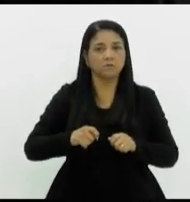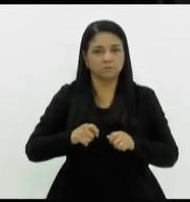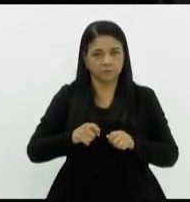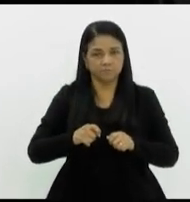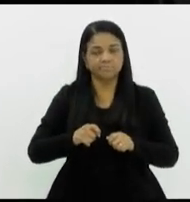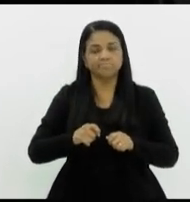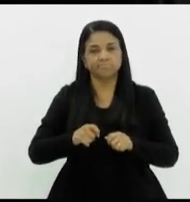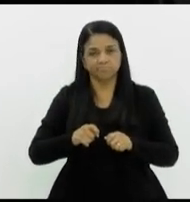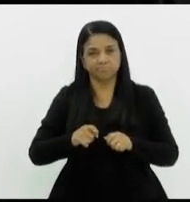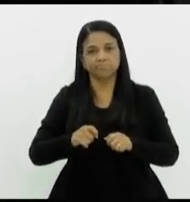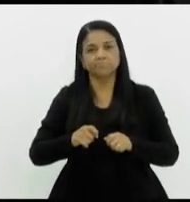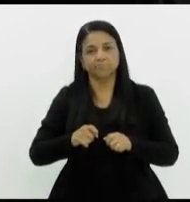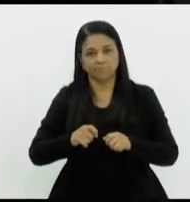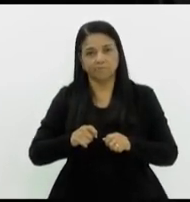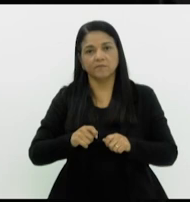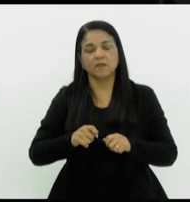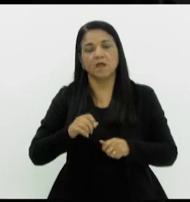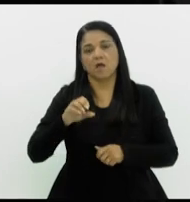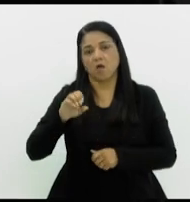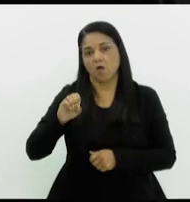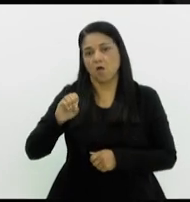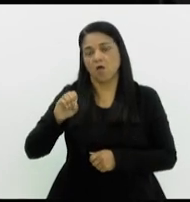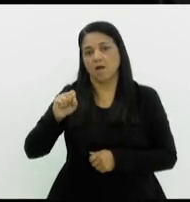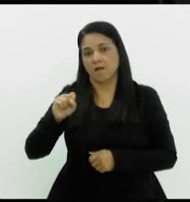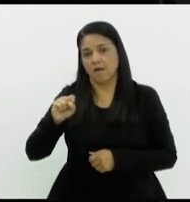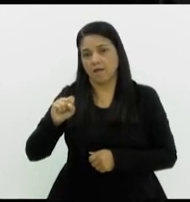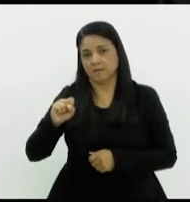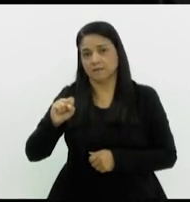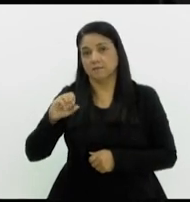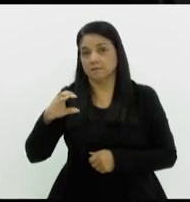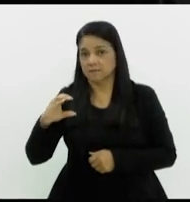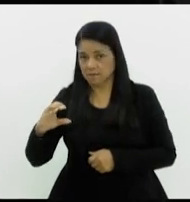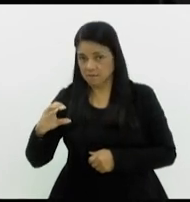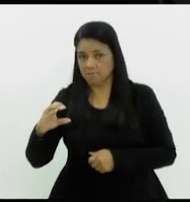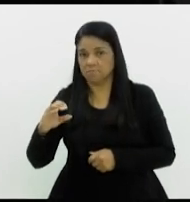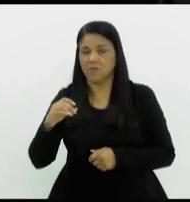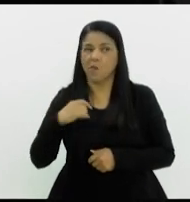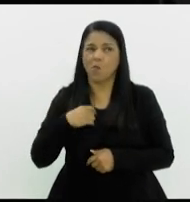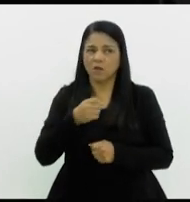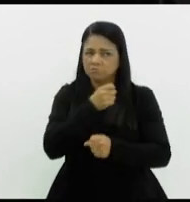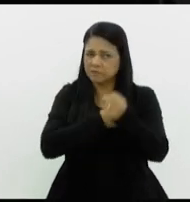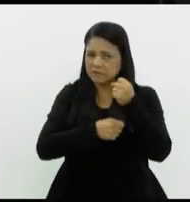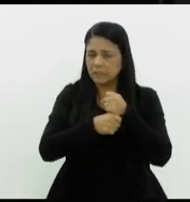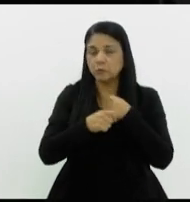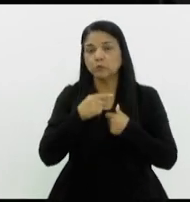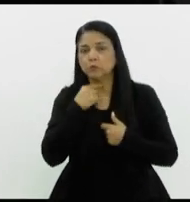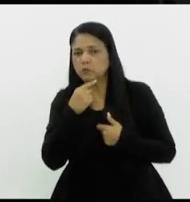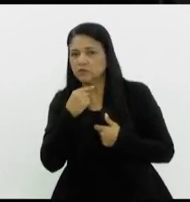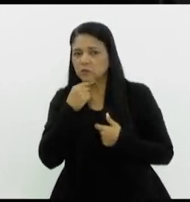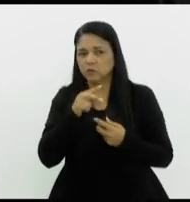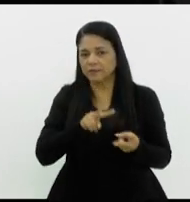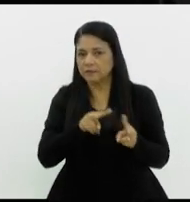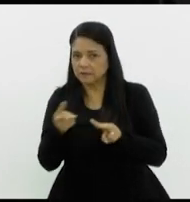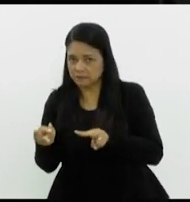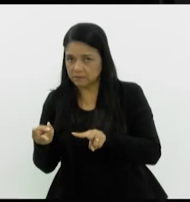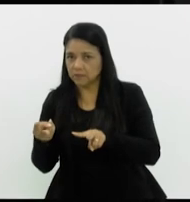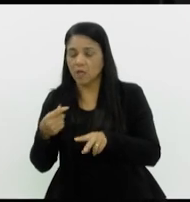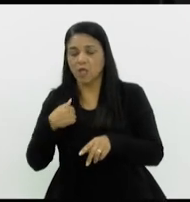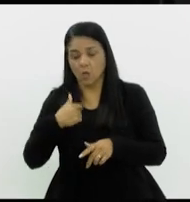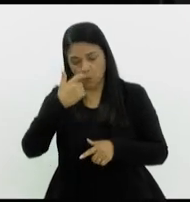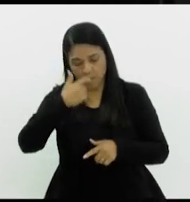desta vez para as OSCs. Era uma dúvida no ano passado. Nós tivemos, eu mesmo fiz